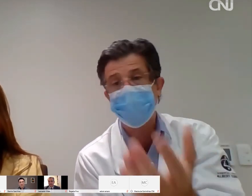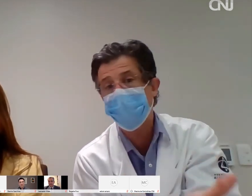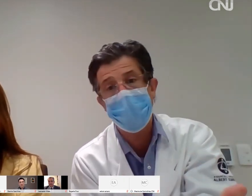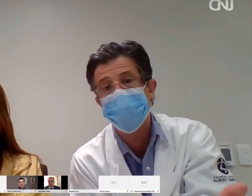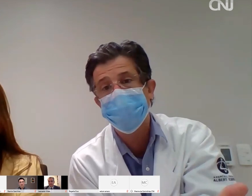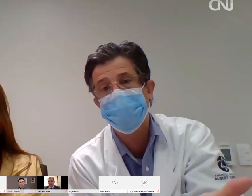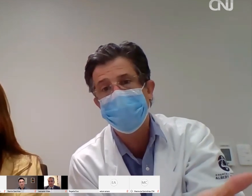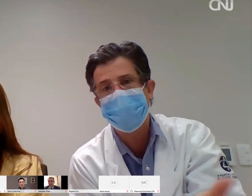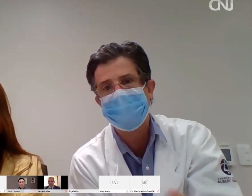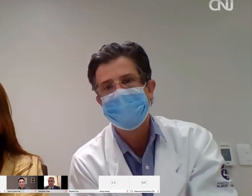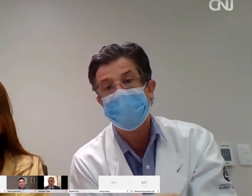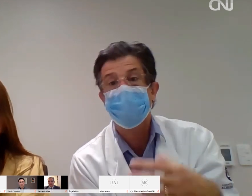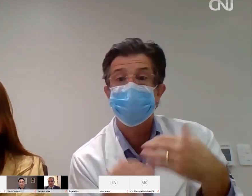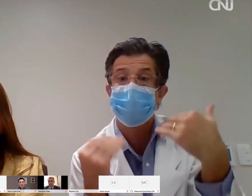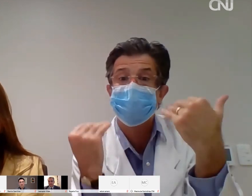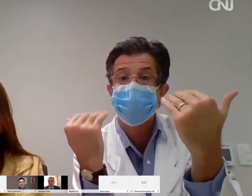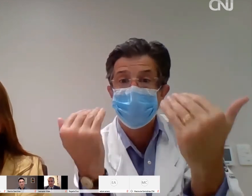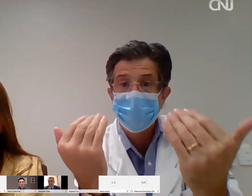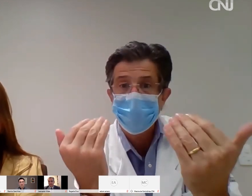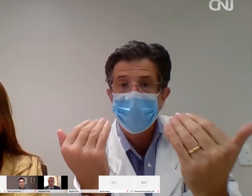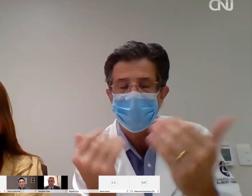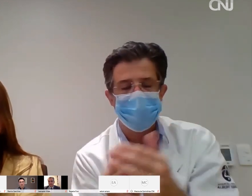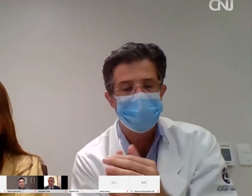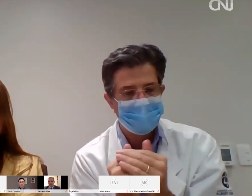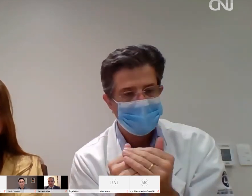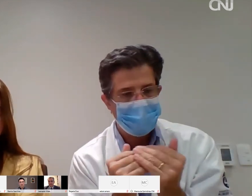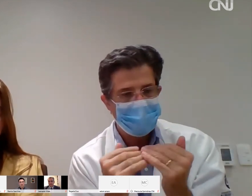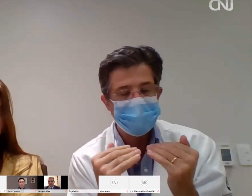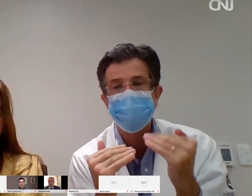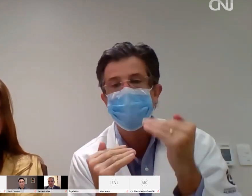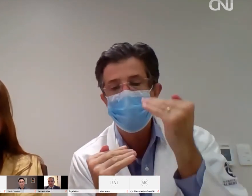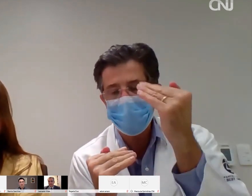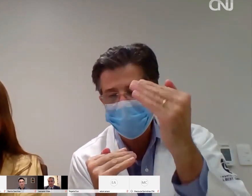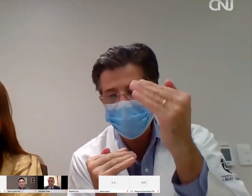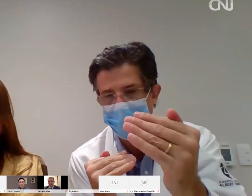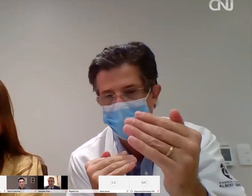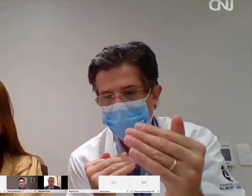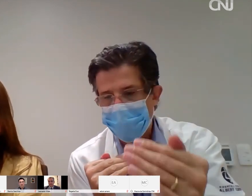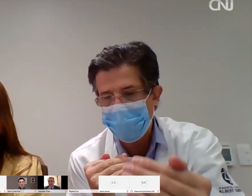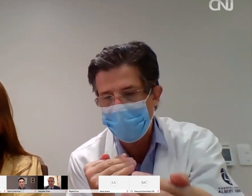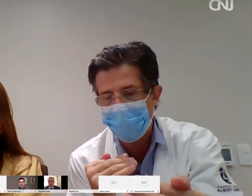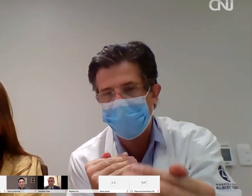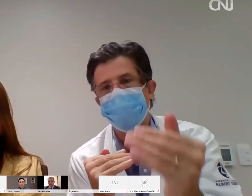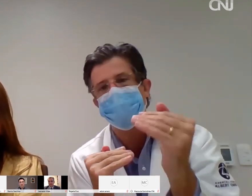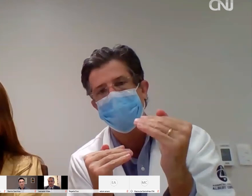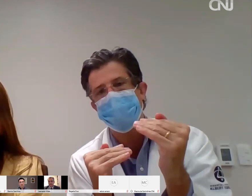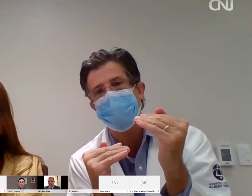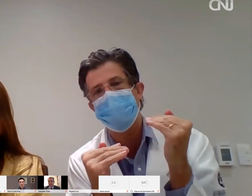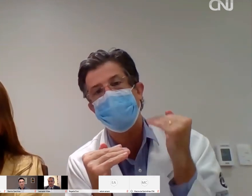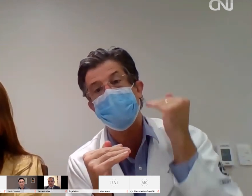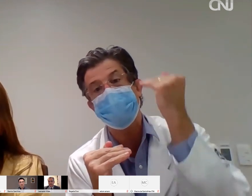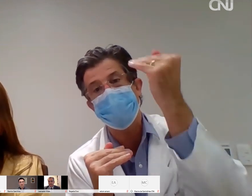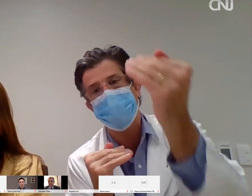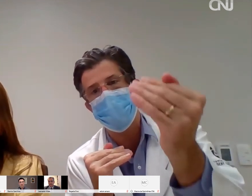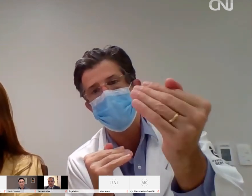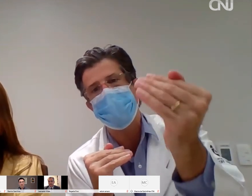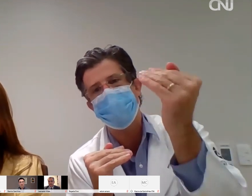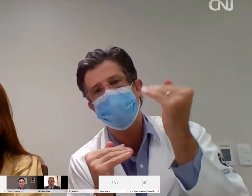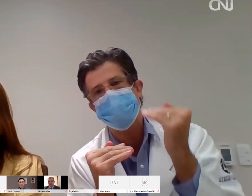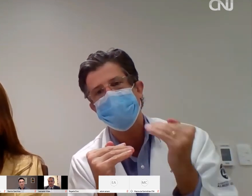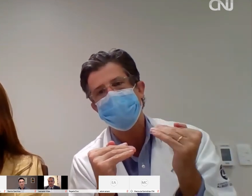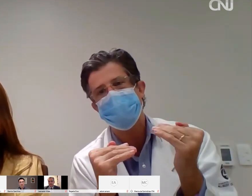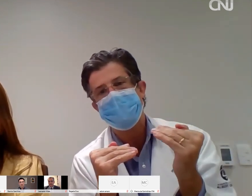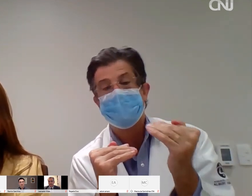entender, os idosos, né? Que a nossa população está ficando idosa. Esses mesmos equipamentos que melhoram a audição do indivíduo podem